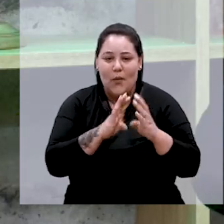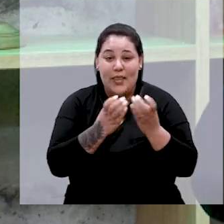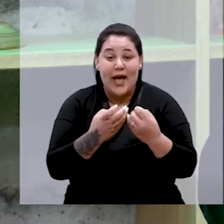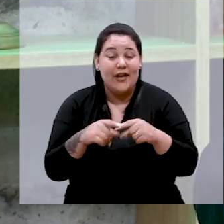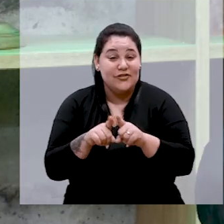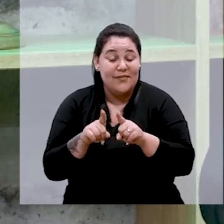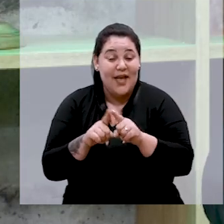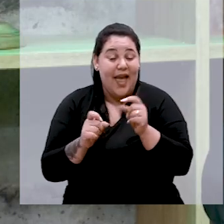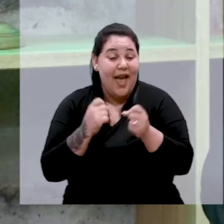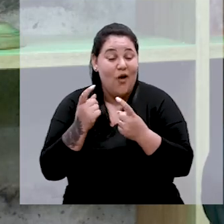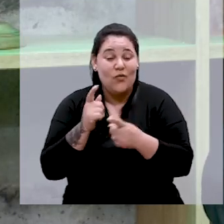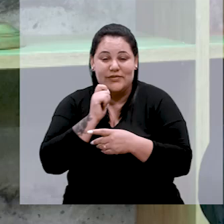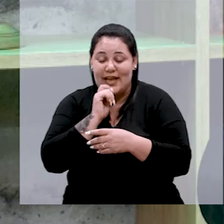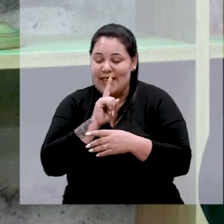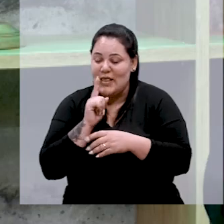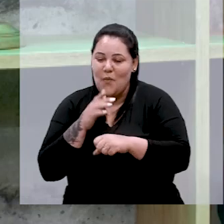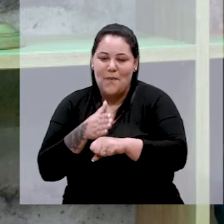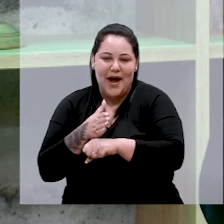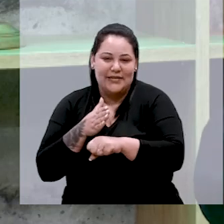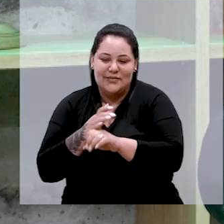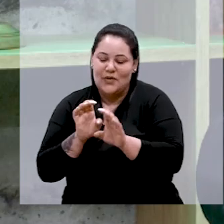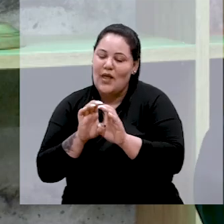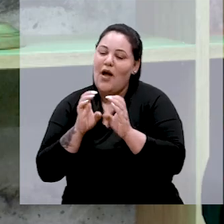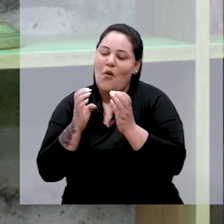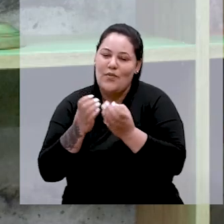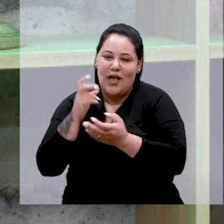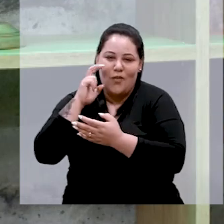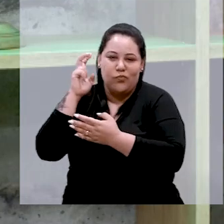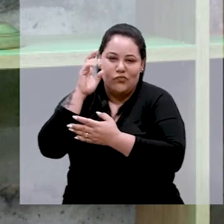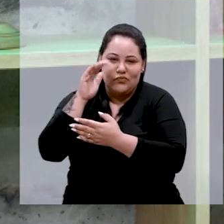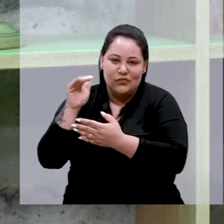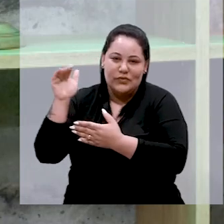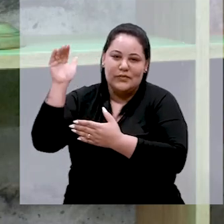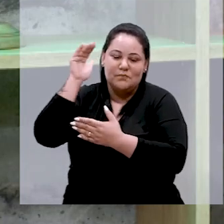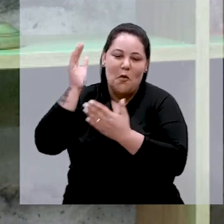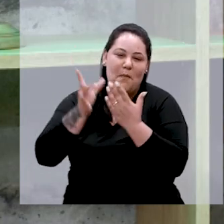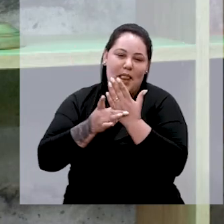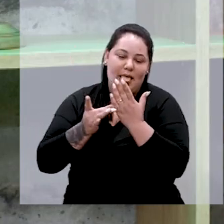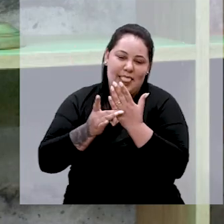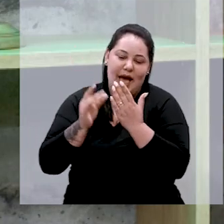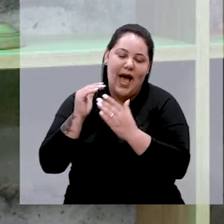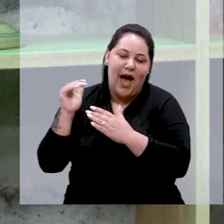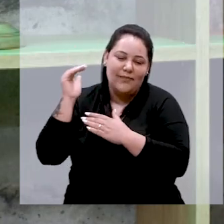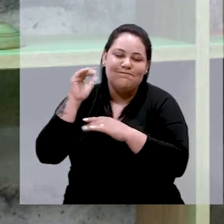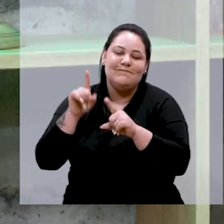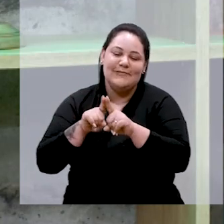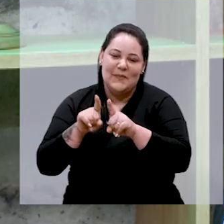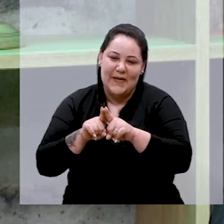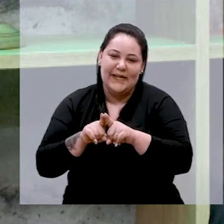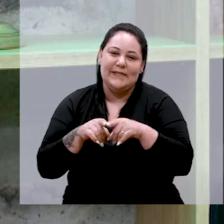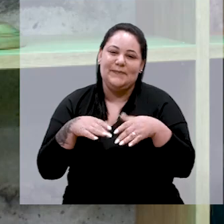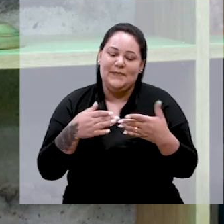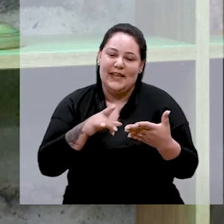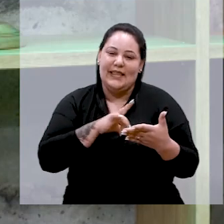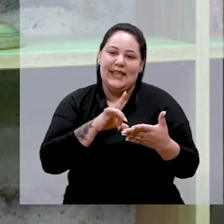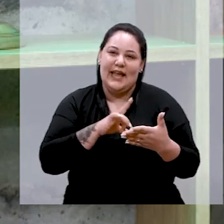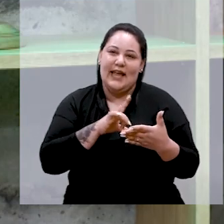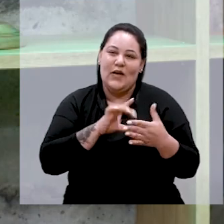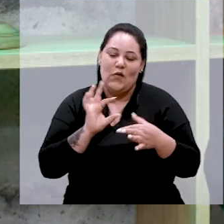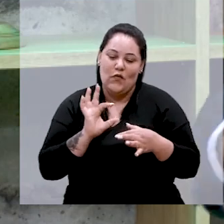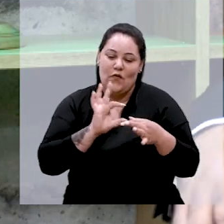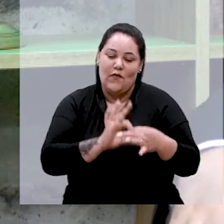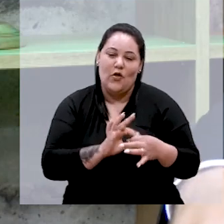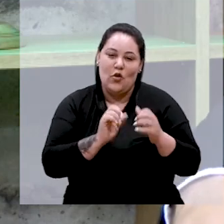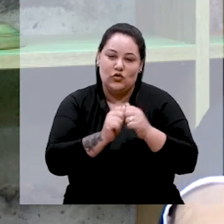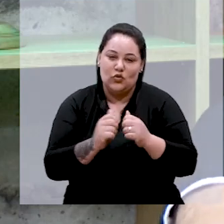comunitário, e mesmo aqueles que não são dessa dita comunidade de altas habilidades, superdotação, também tem